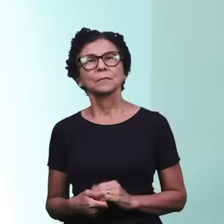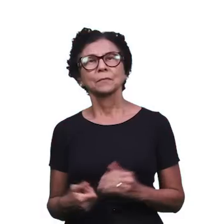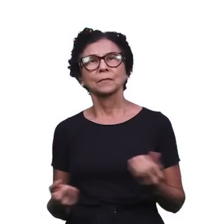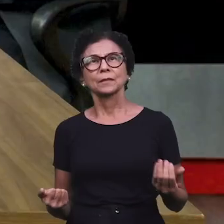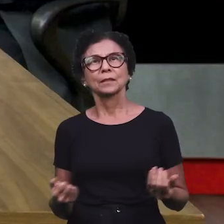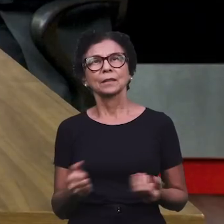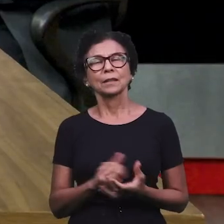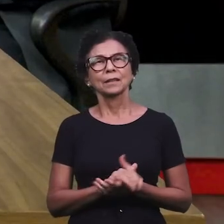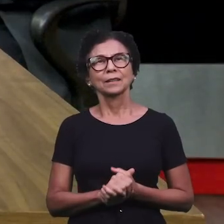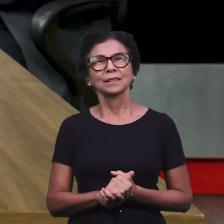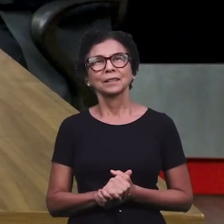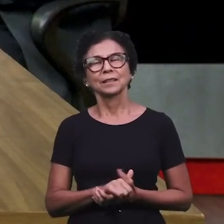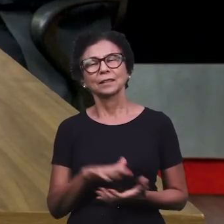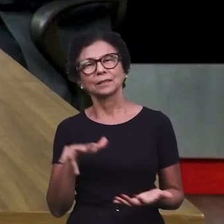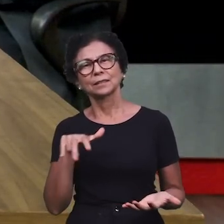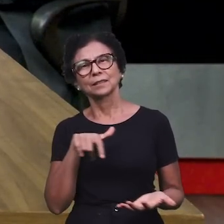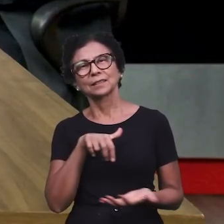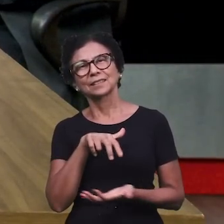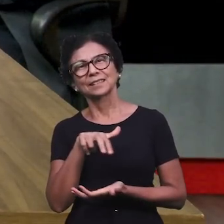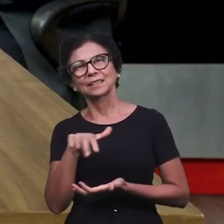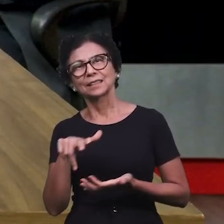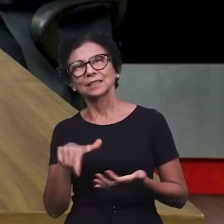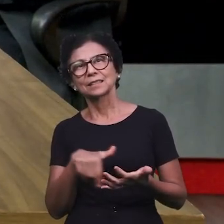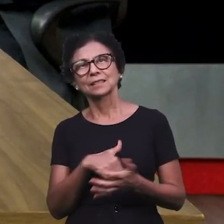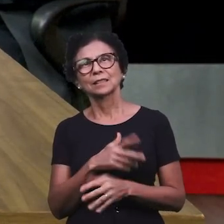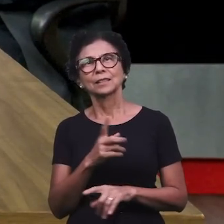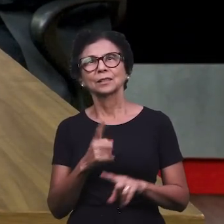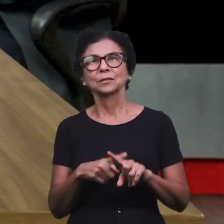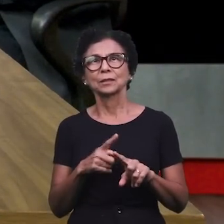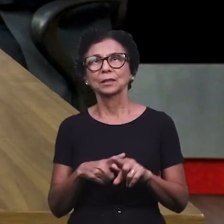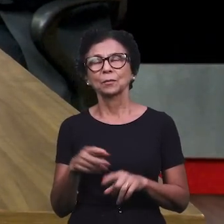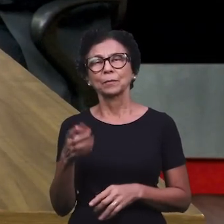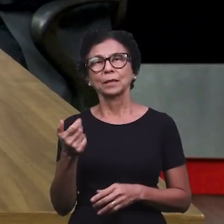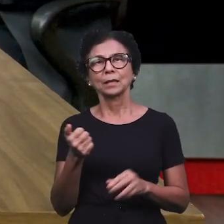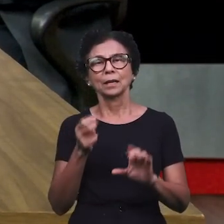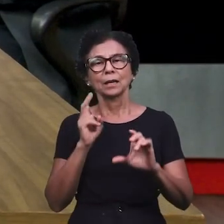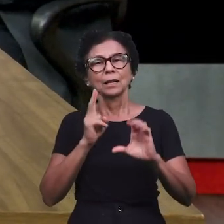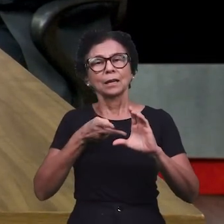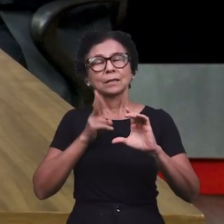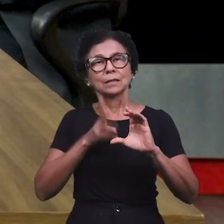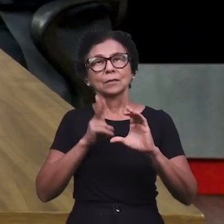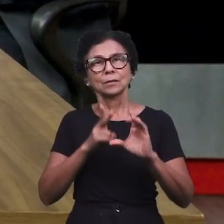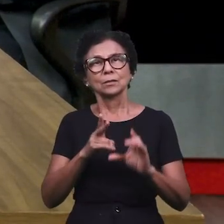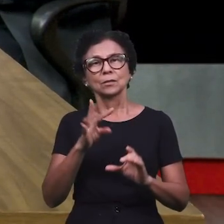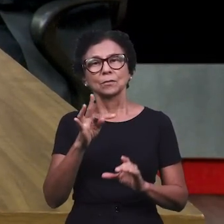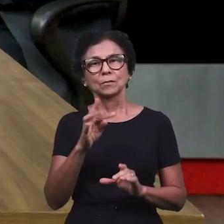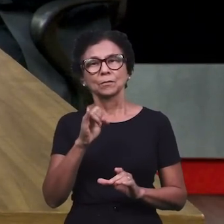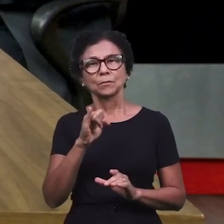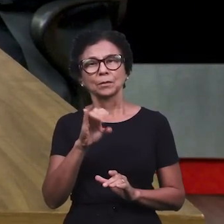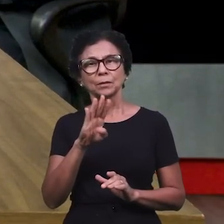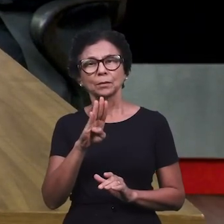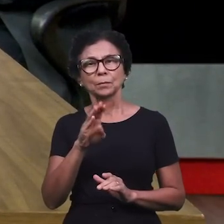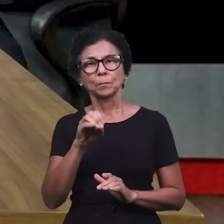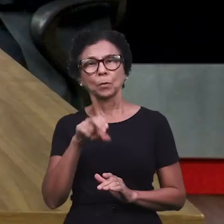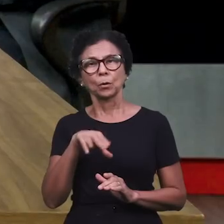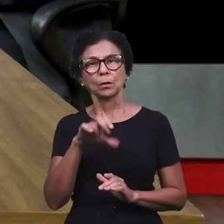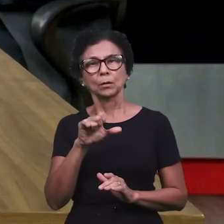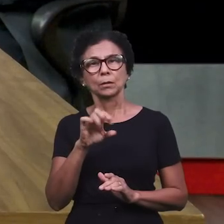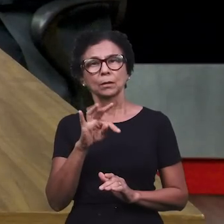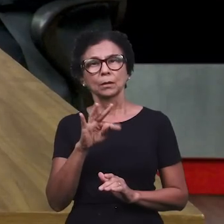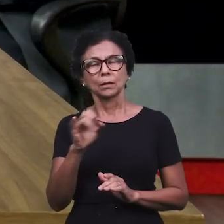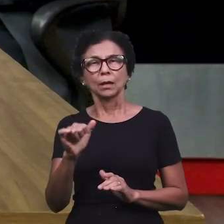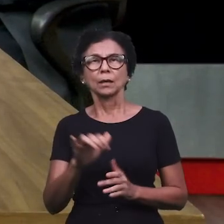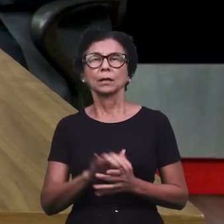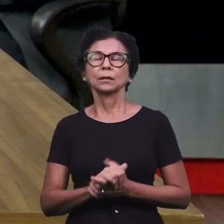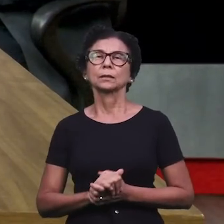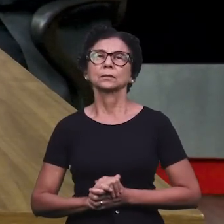As baleias dançando no seu acasalamento, fazendo também a sequência Fibonacci. A sequência Fibonacci é chamado, em alguns casos, o número de ouro, o número